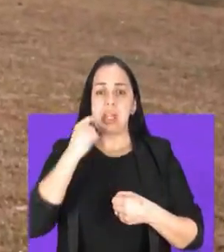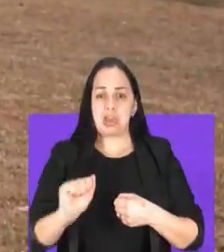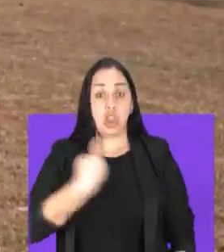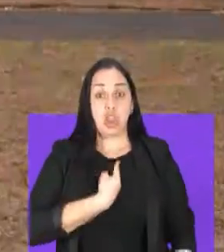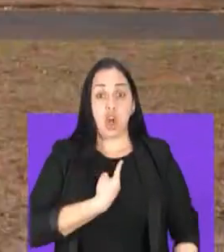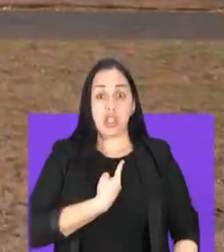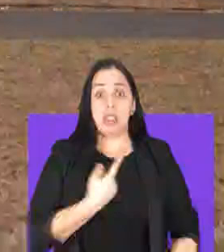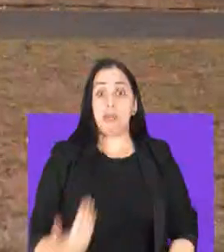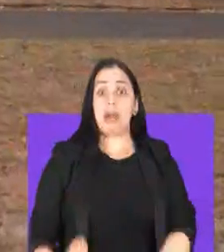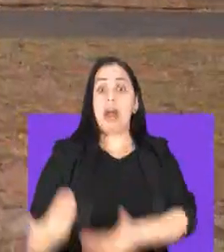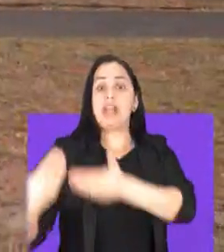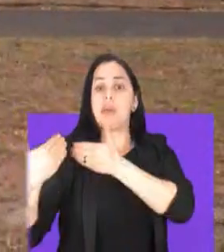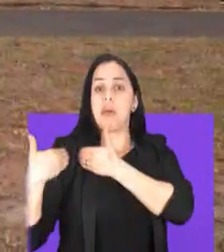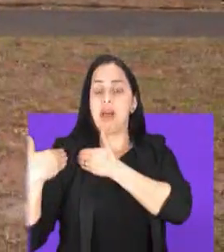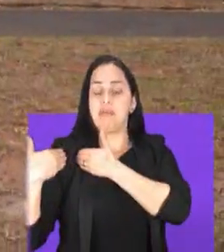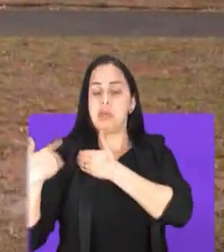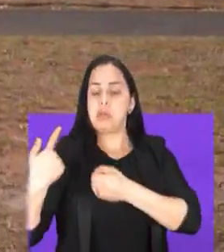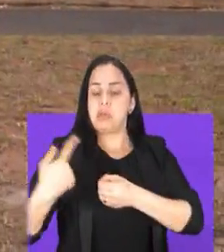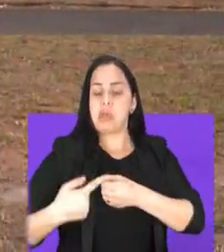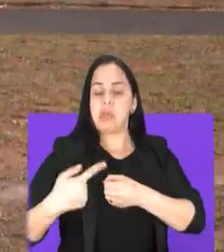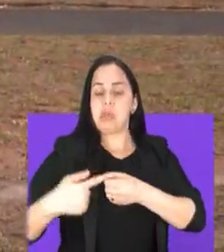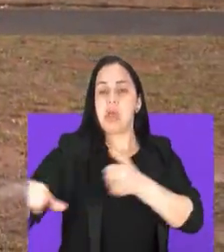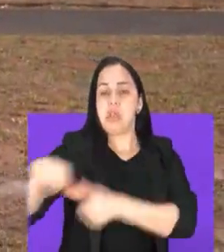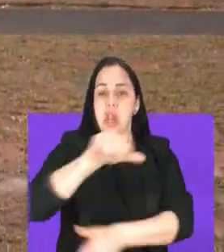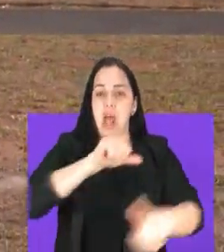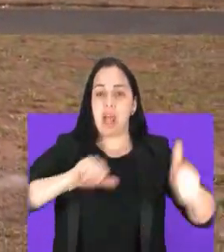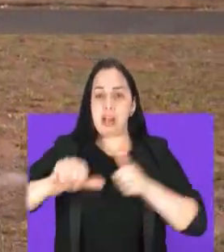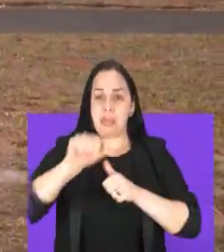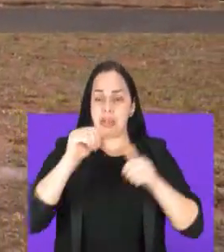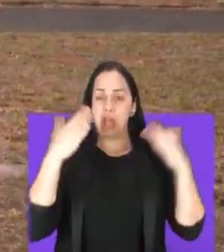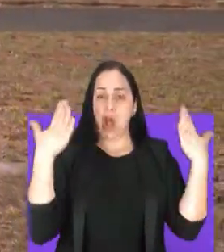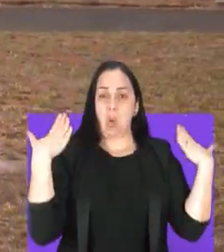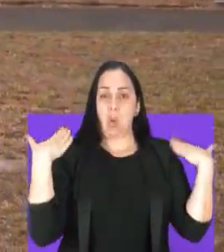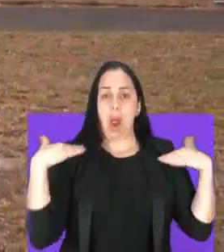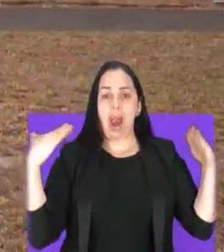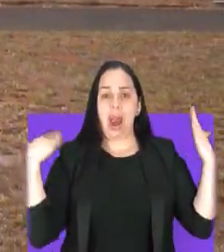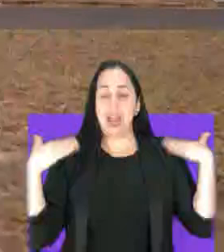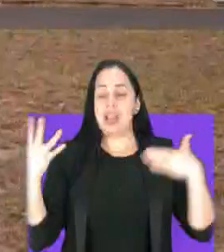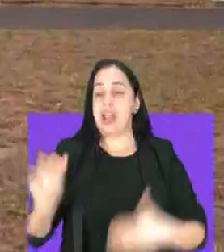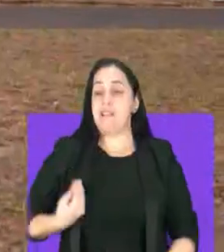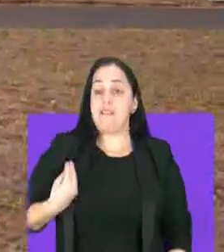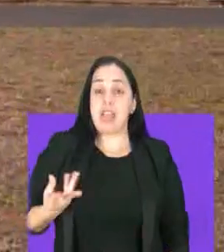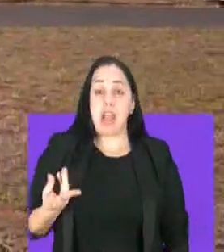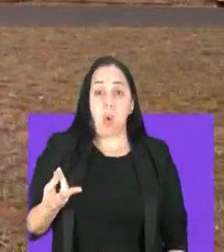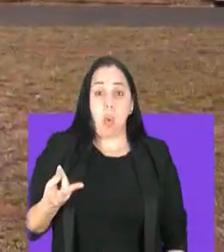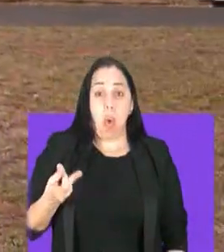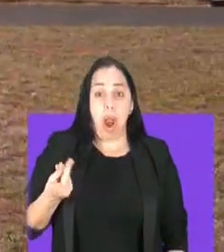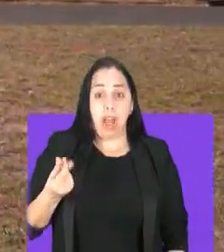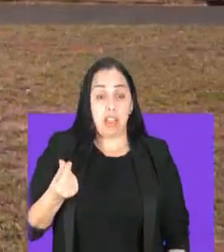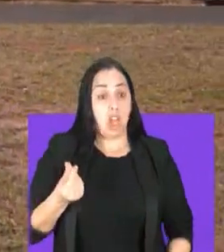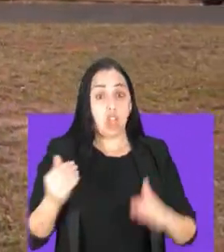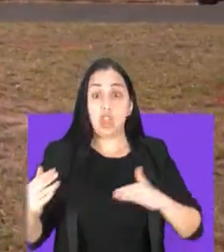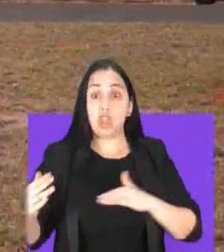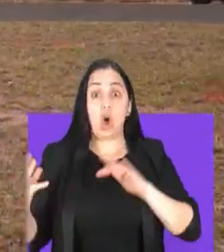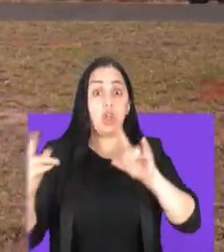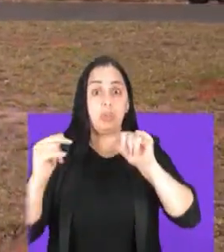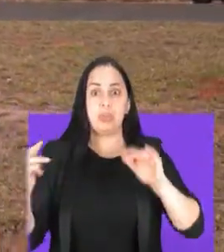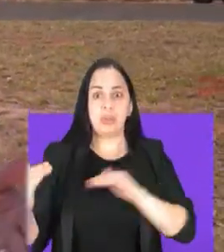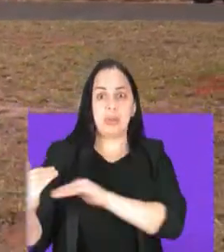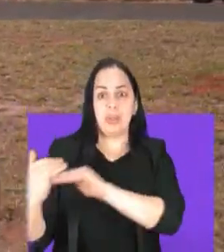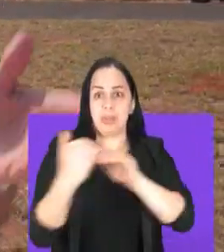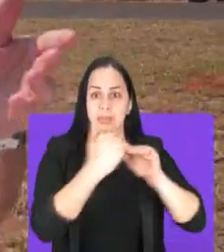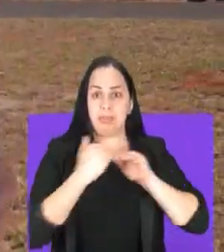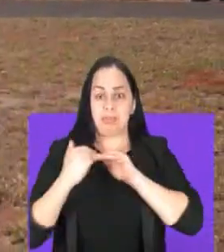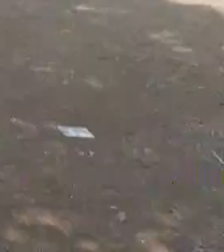araçatubense estamos comprometidos em transformar Araçatuba em uma cidade aonde o lazer e a qualidade de vida estejam ao